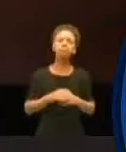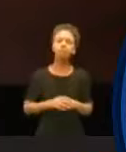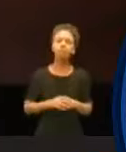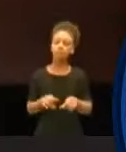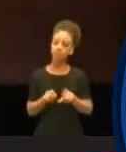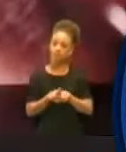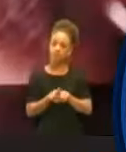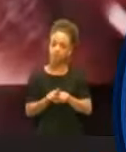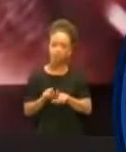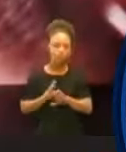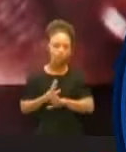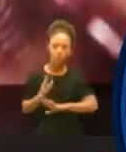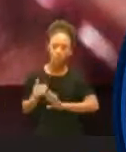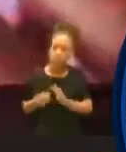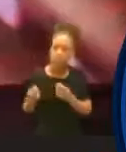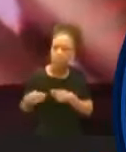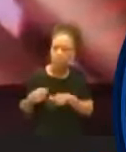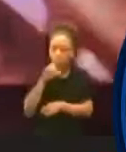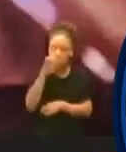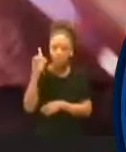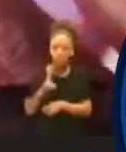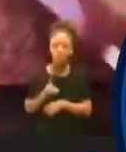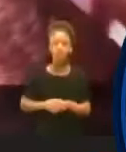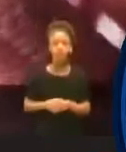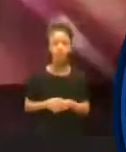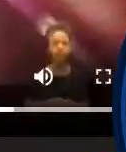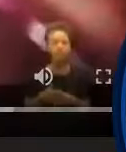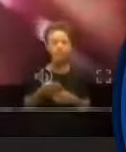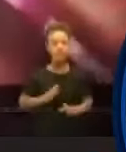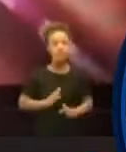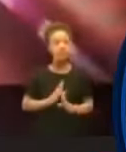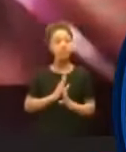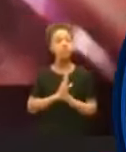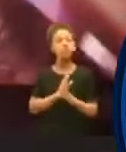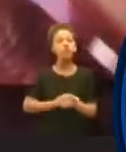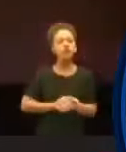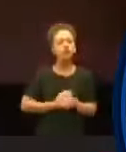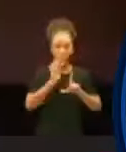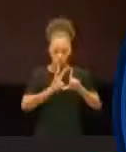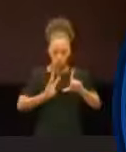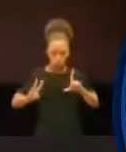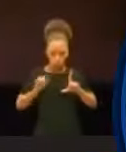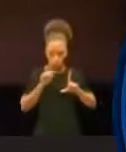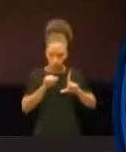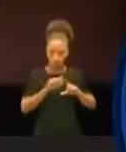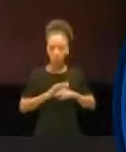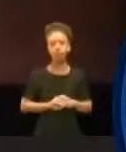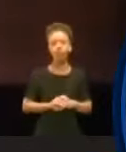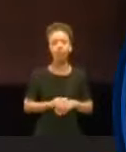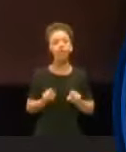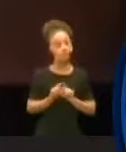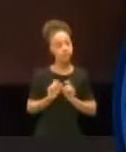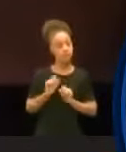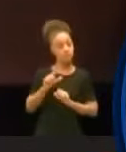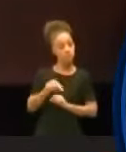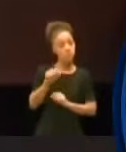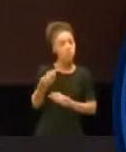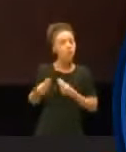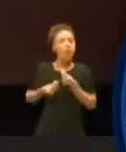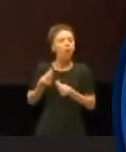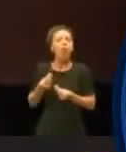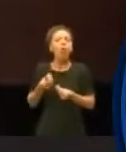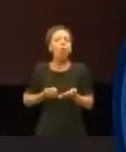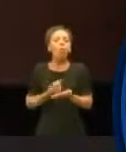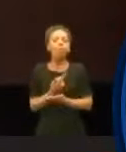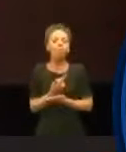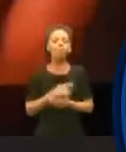e também legal tudo isso, que precisam, né, para o dia a dia. E além de encontrar um sortimento amplo na Via... Eles estão fazendo uma jornada da compra aí durante